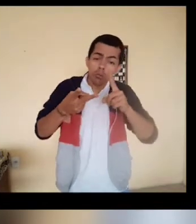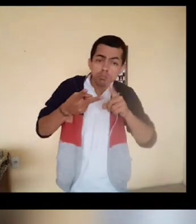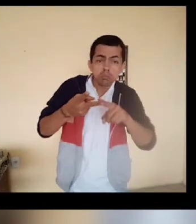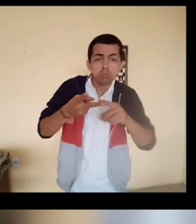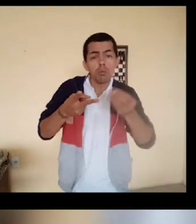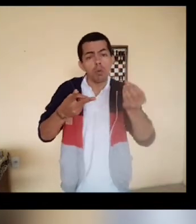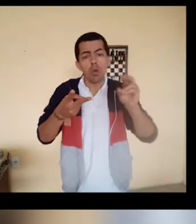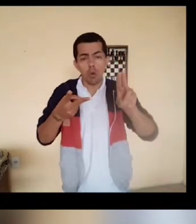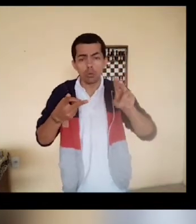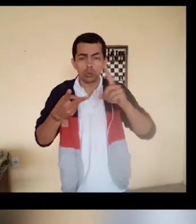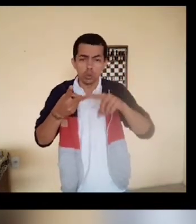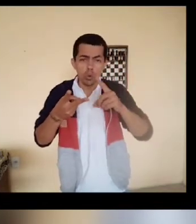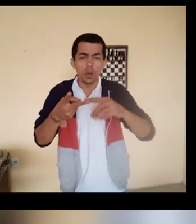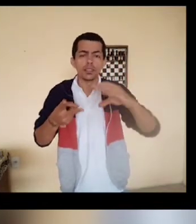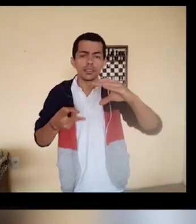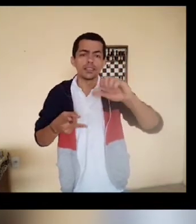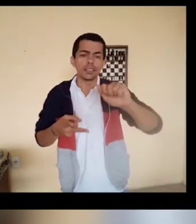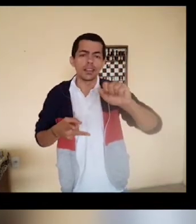duas casas.